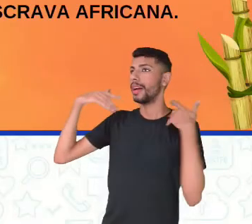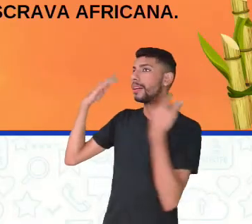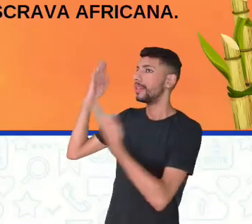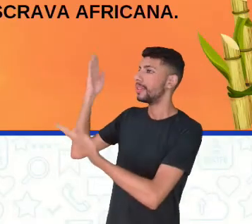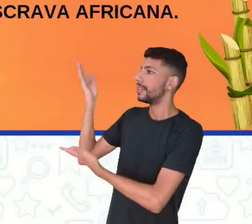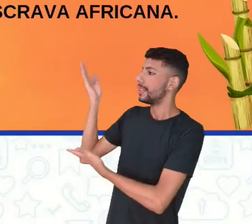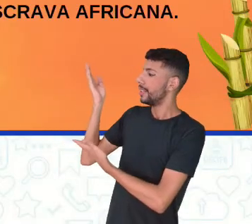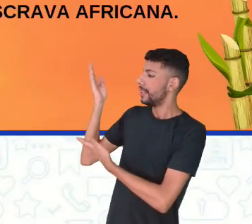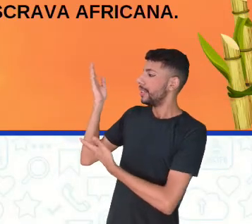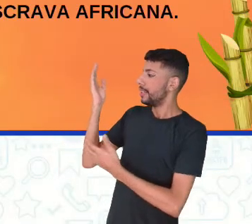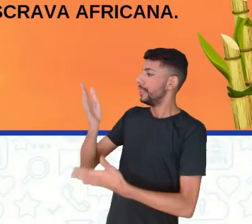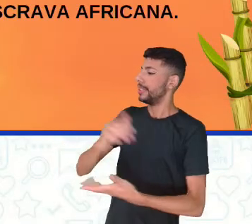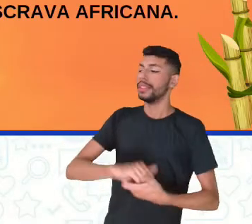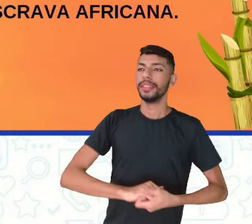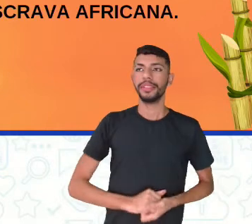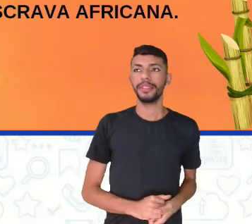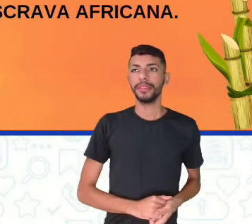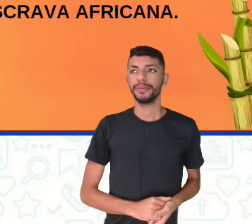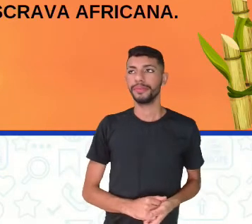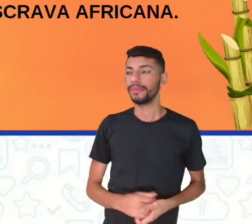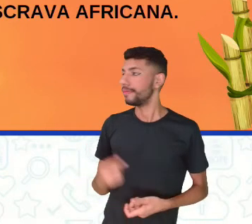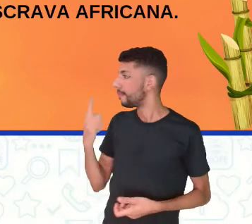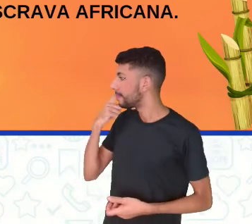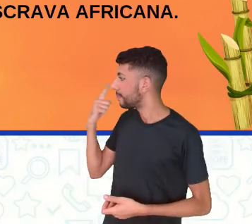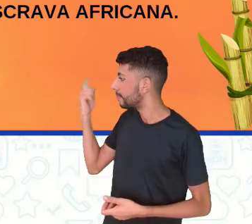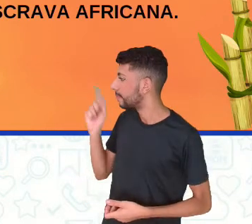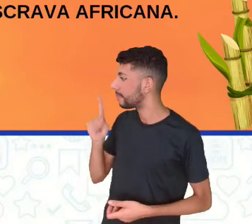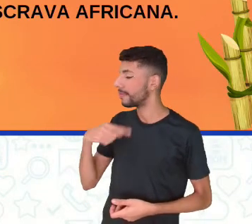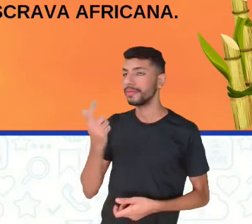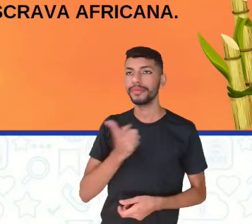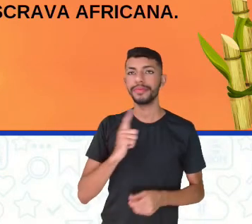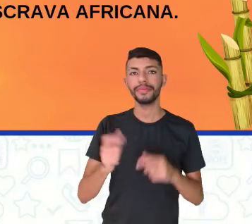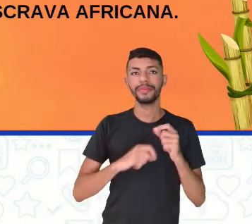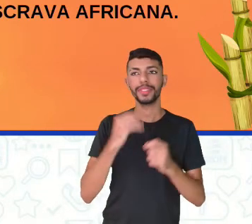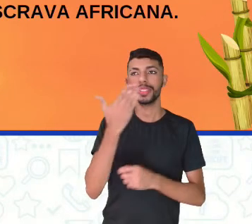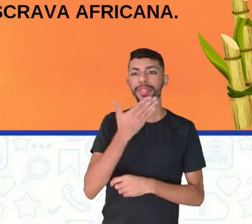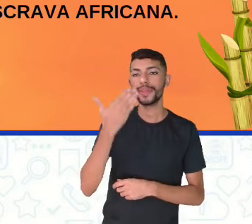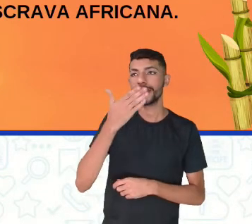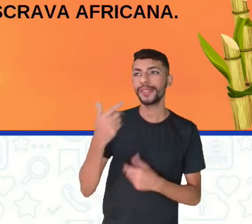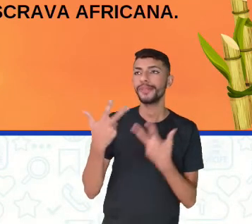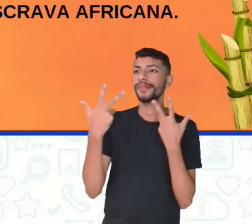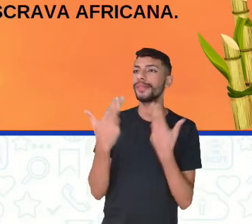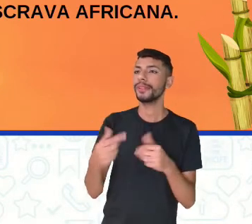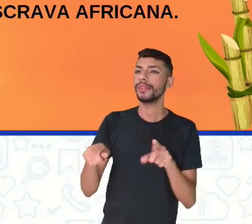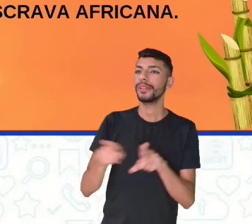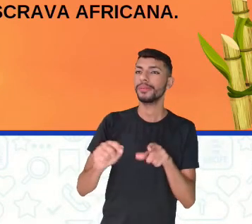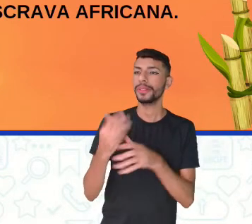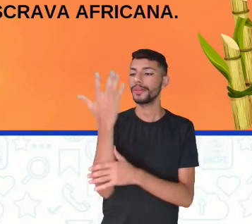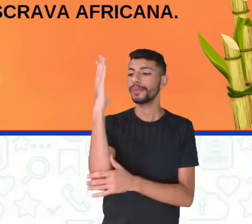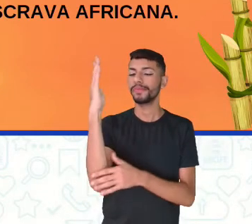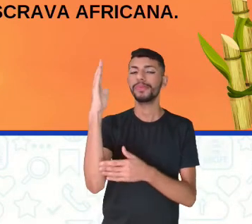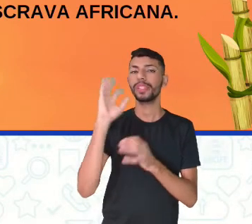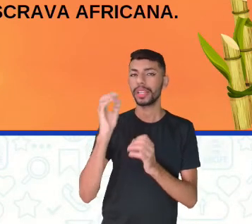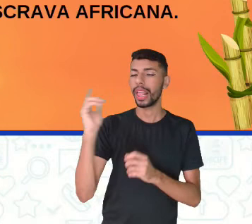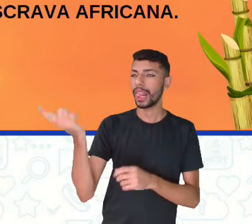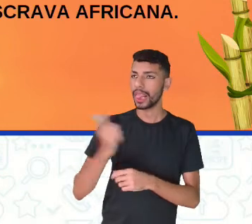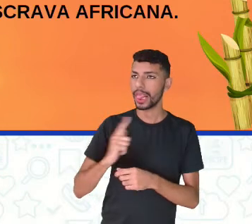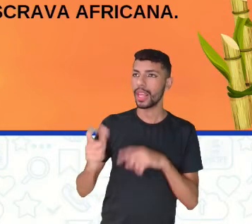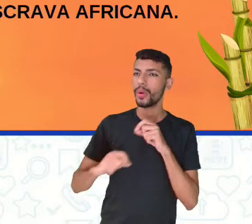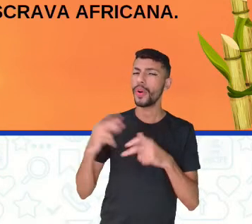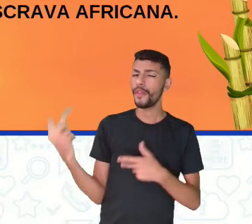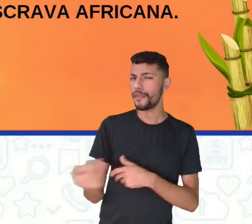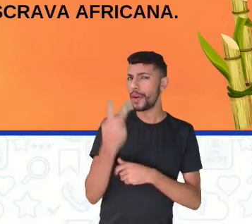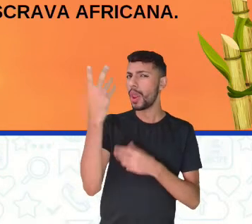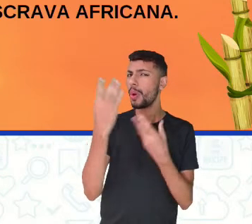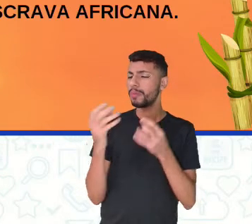Billy Paul! Nós temos o quê? O açúcar, assim como o pau-brasil, também tem um grande valor comercial lá na